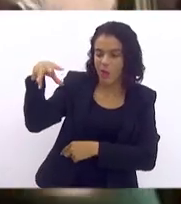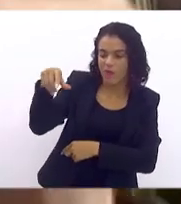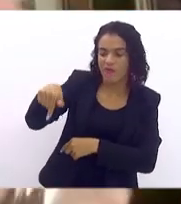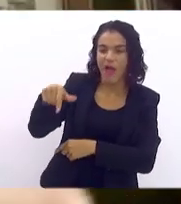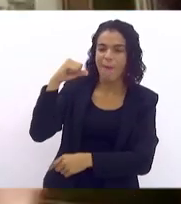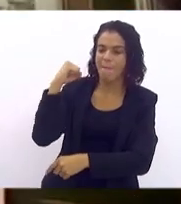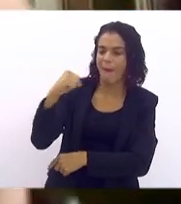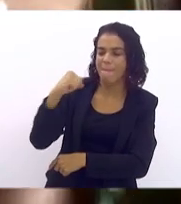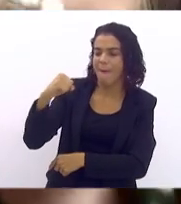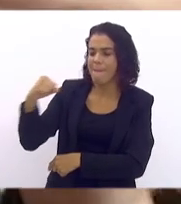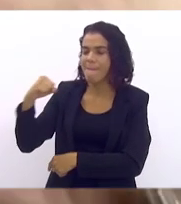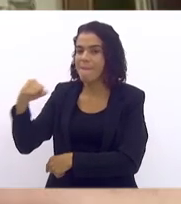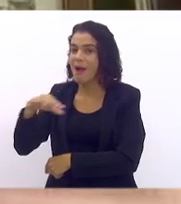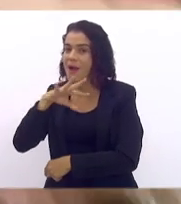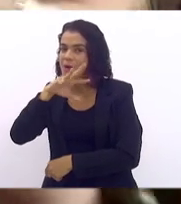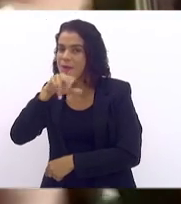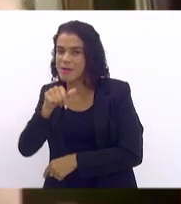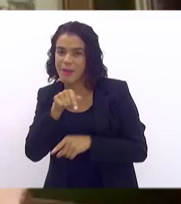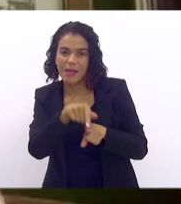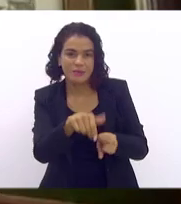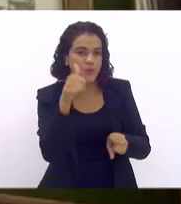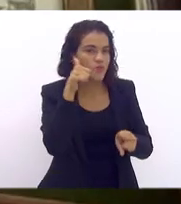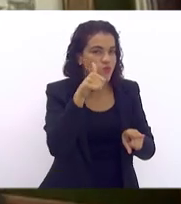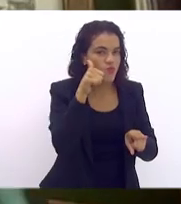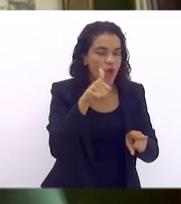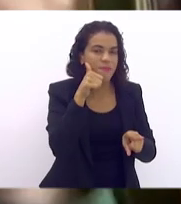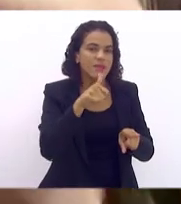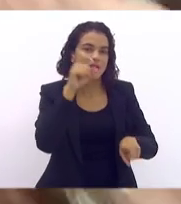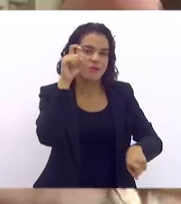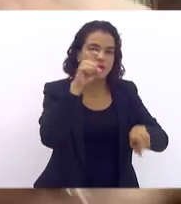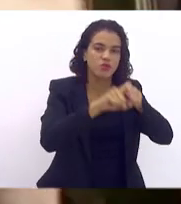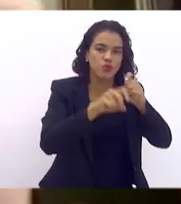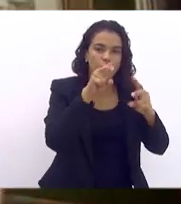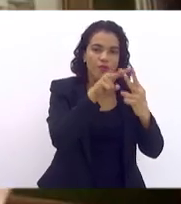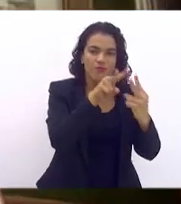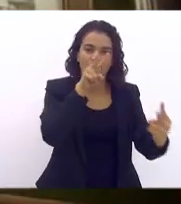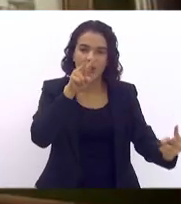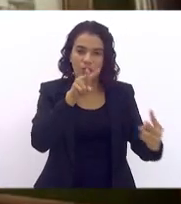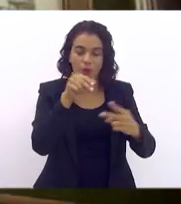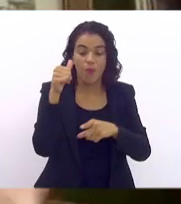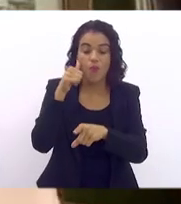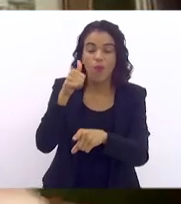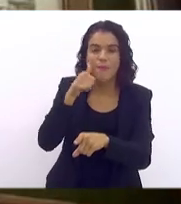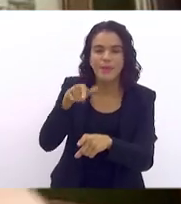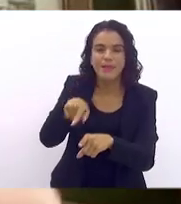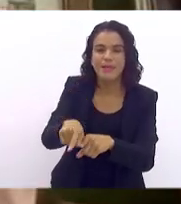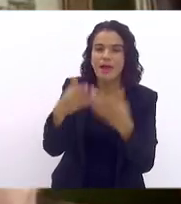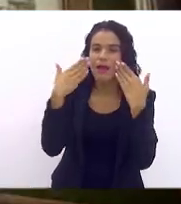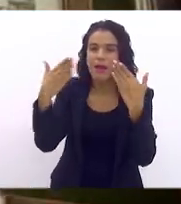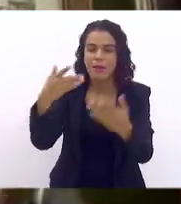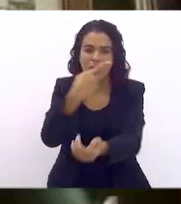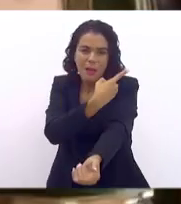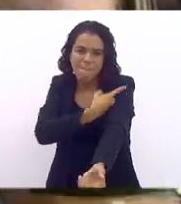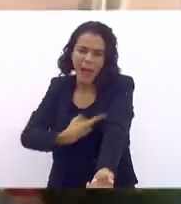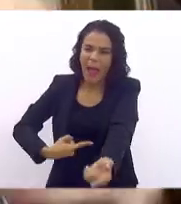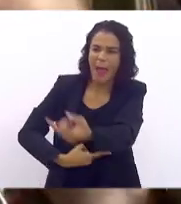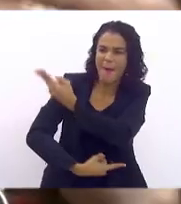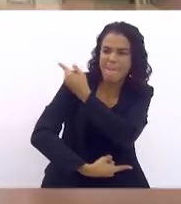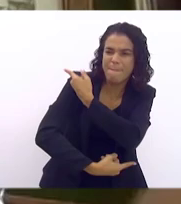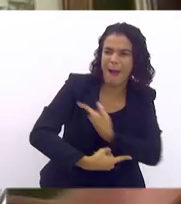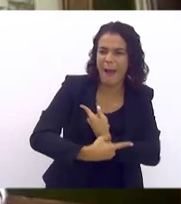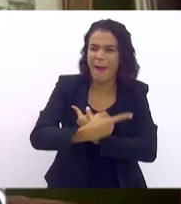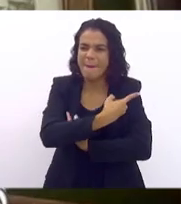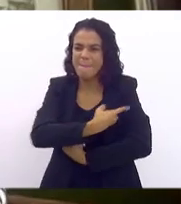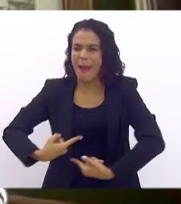animais, eles vão colocar uma menina para sofrer um estupro virtual, eles vão colocar uma menina para se automutilar, e entre